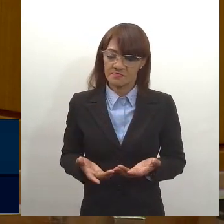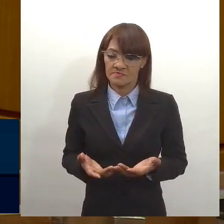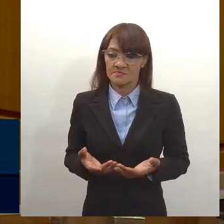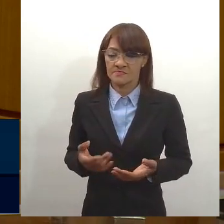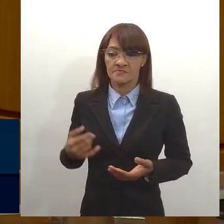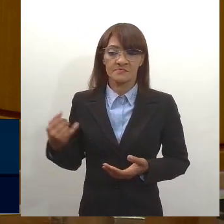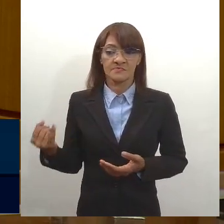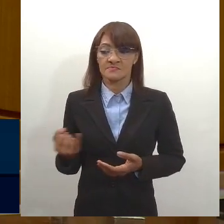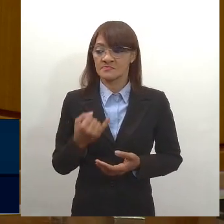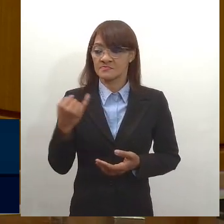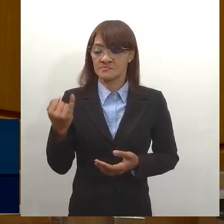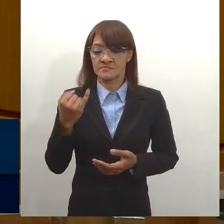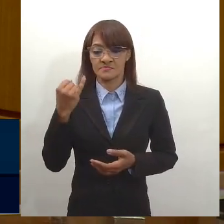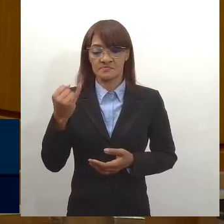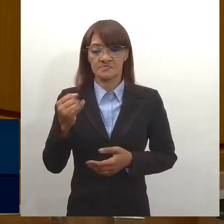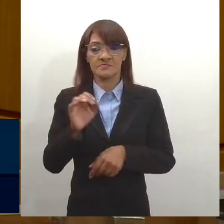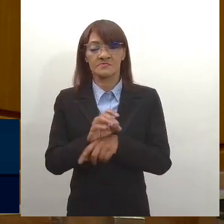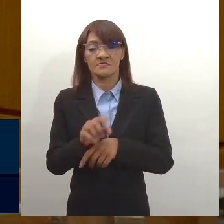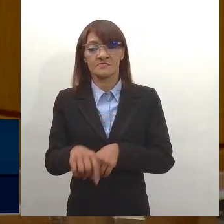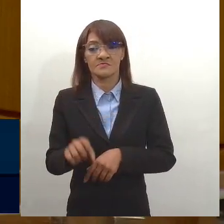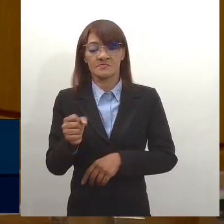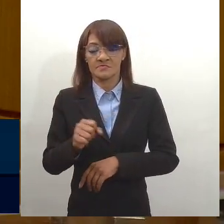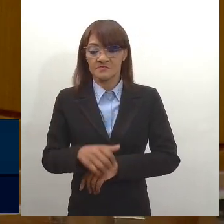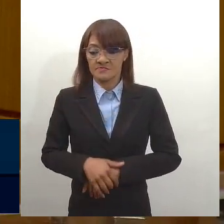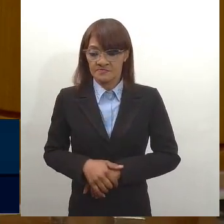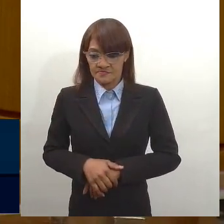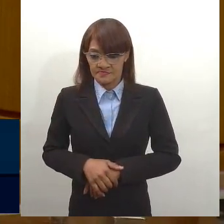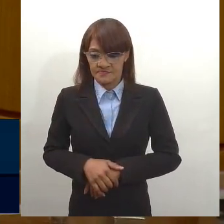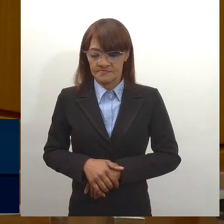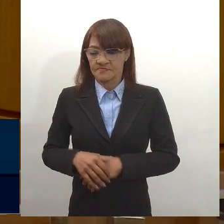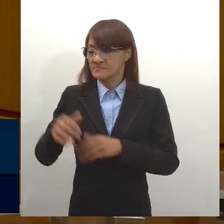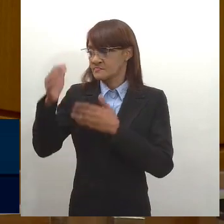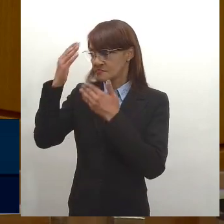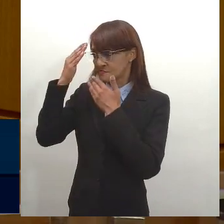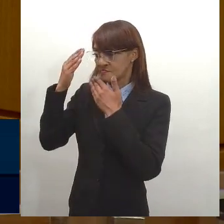Sergipe como um todo. Muito obrigado e bom dia.